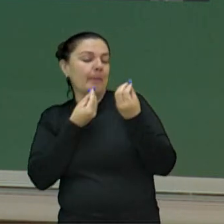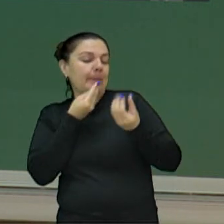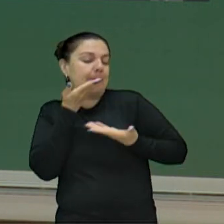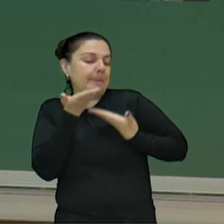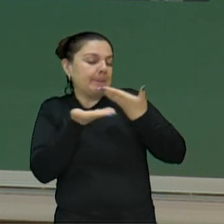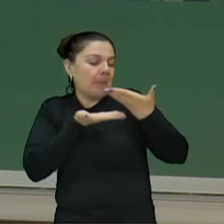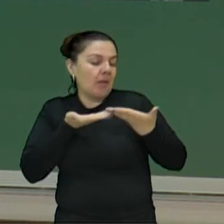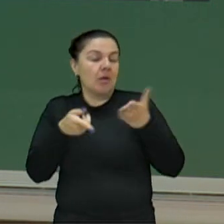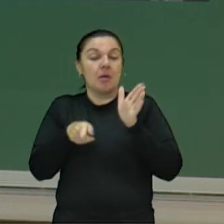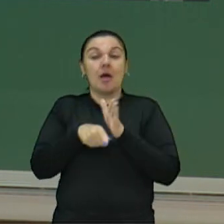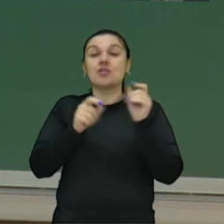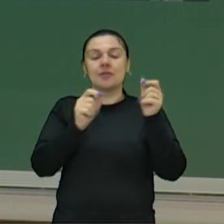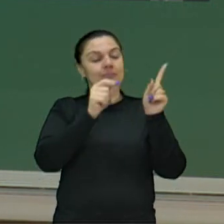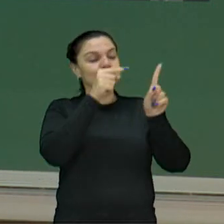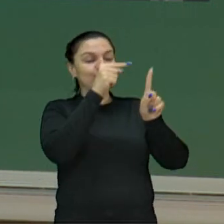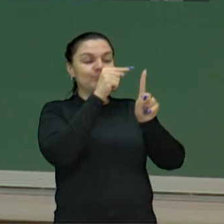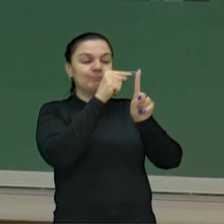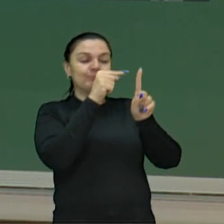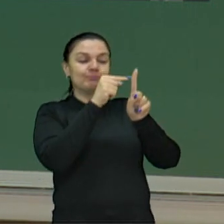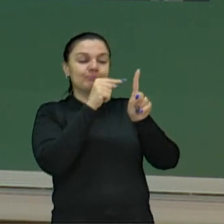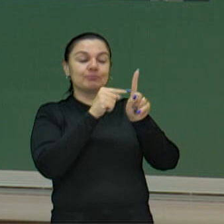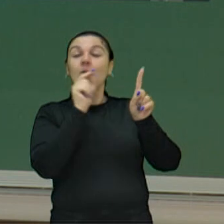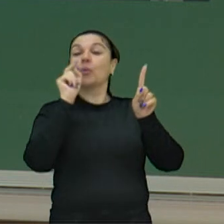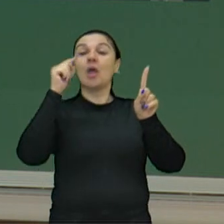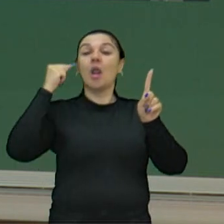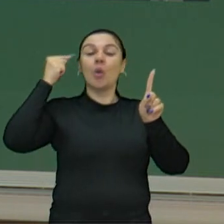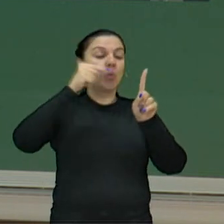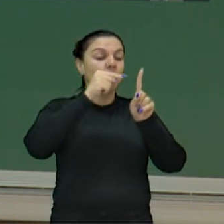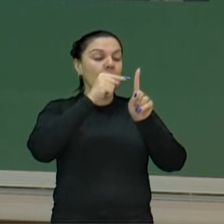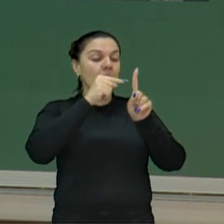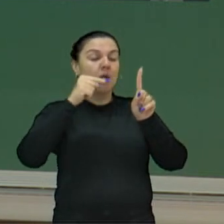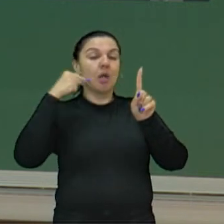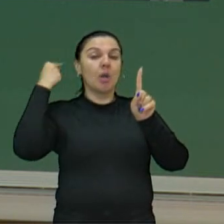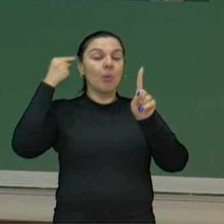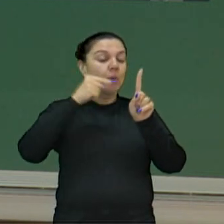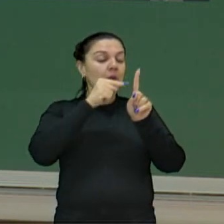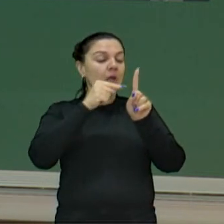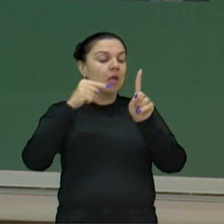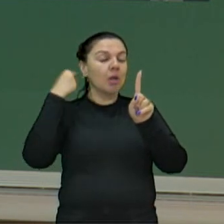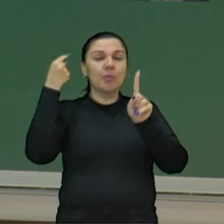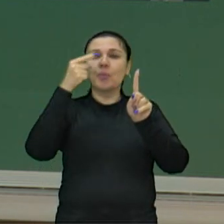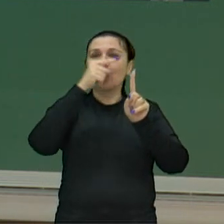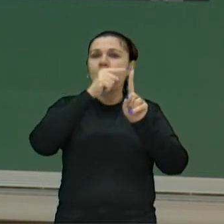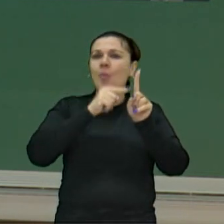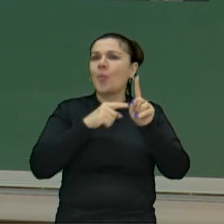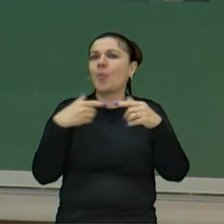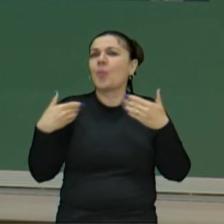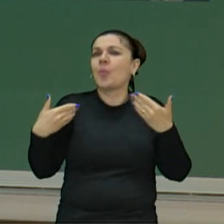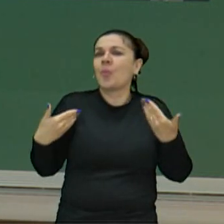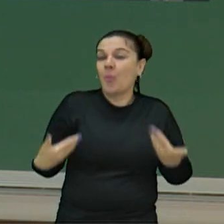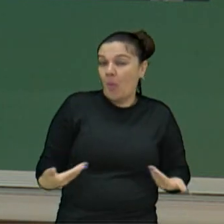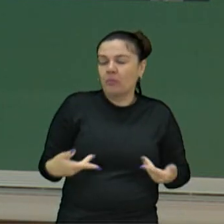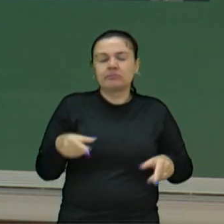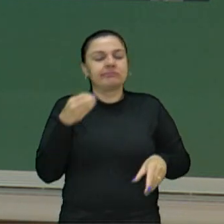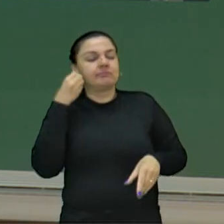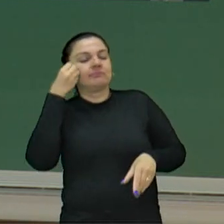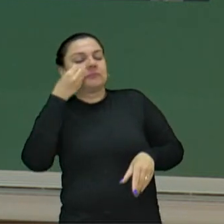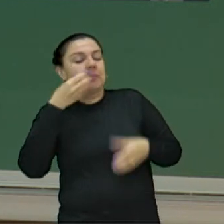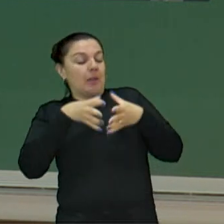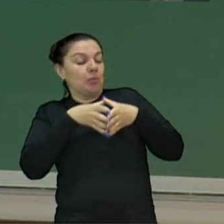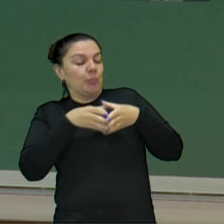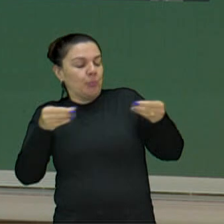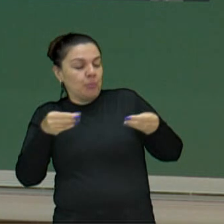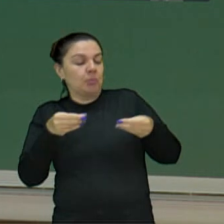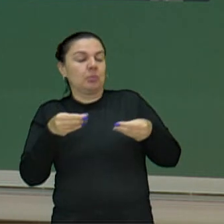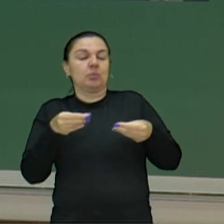queria categorizar a loucura. Estabelecer os vários tipos de loucura, tentar curar a loucura